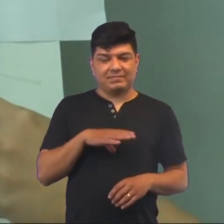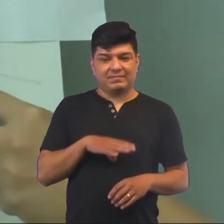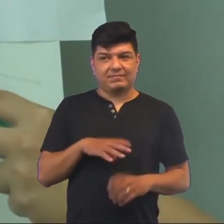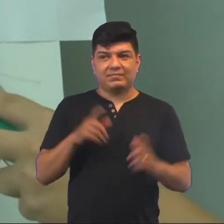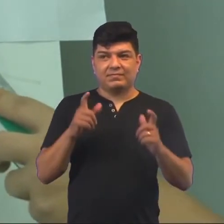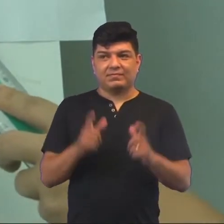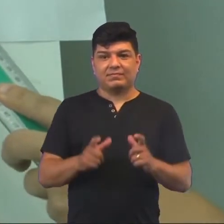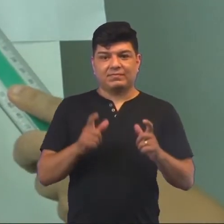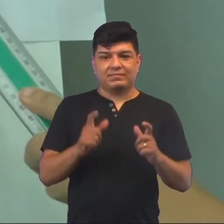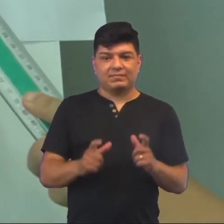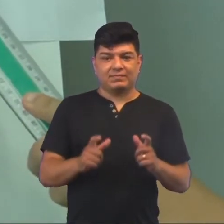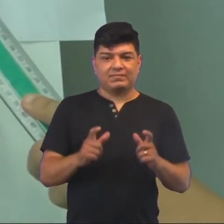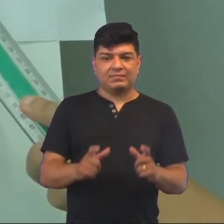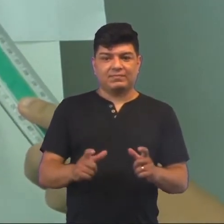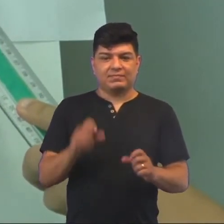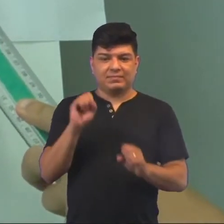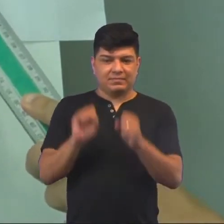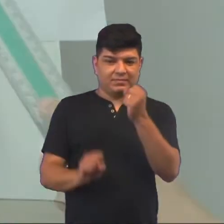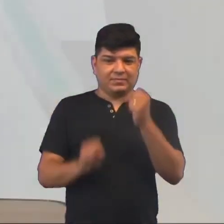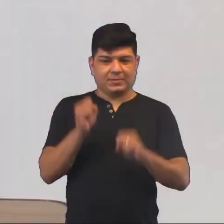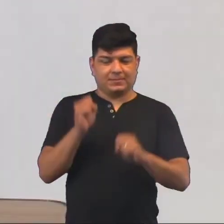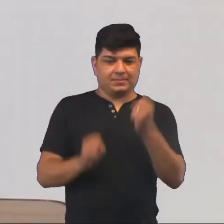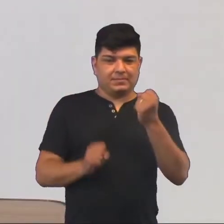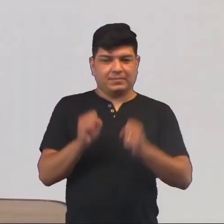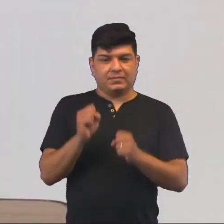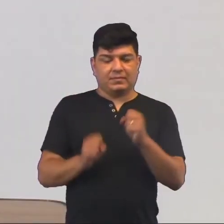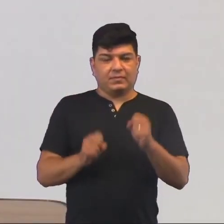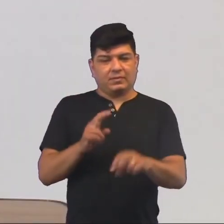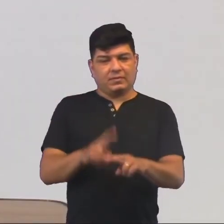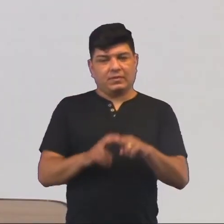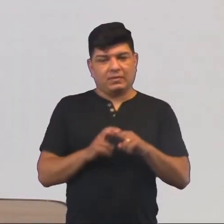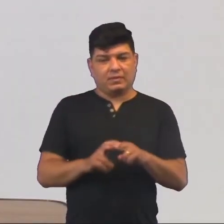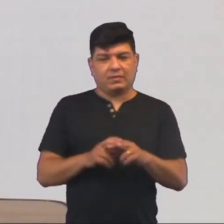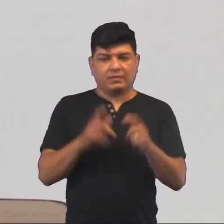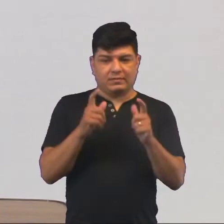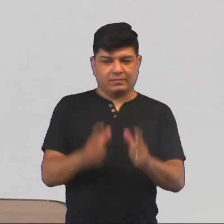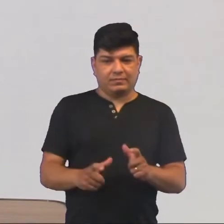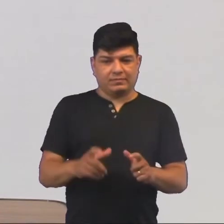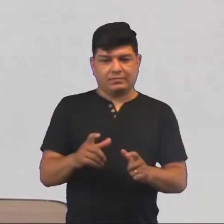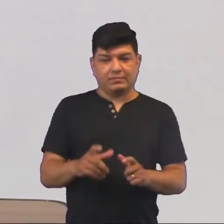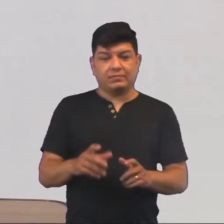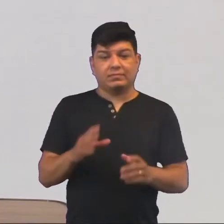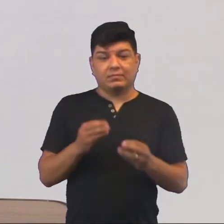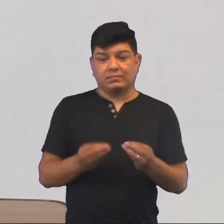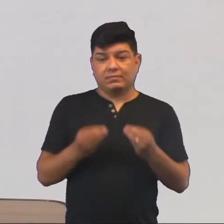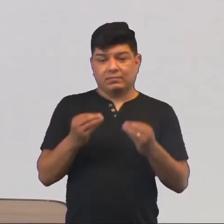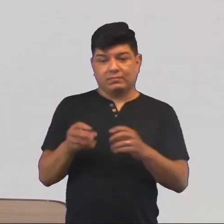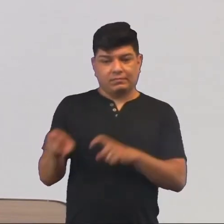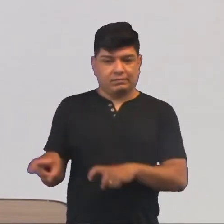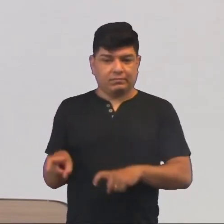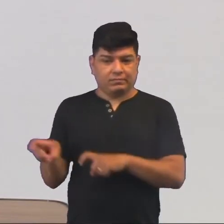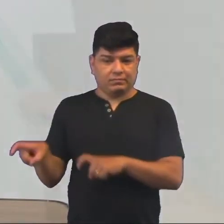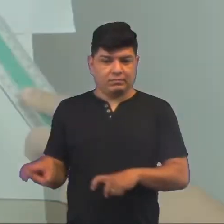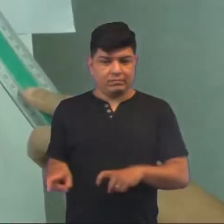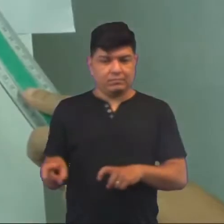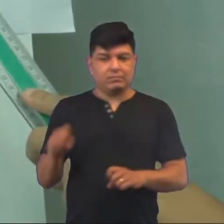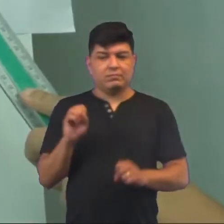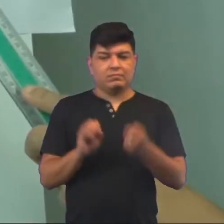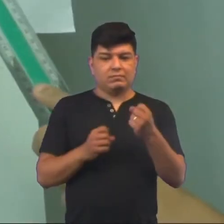em que está localizada grande parte das indústrias. Portanto, o espaço urbano fornece ao campo diversos